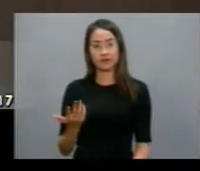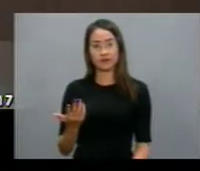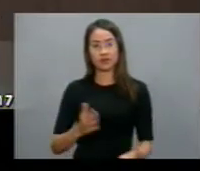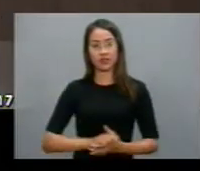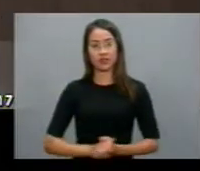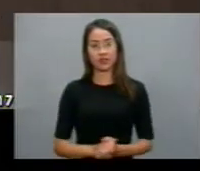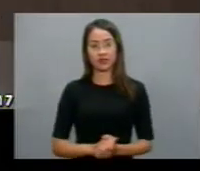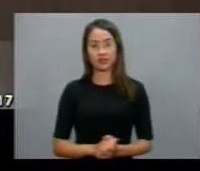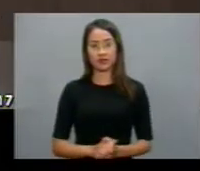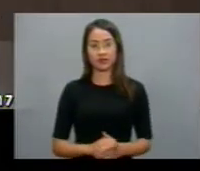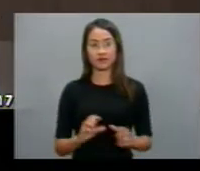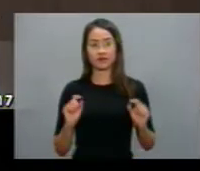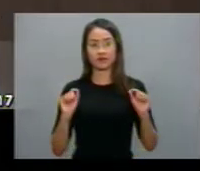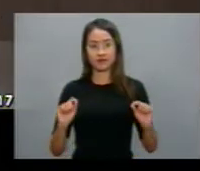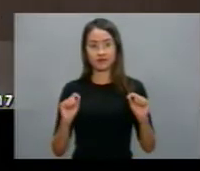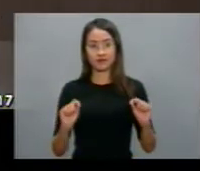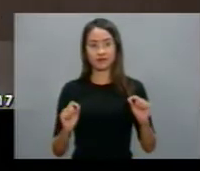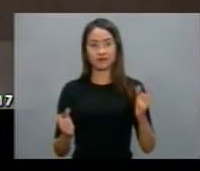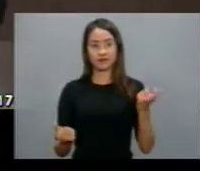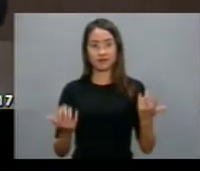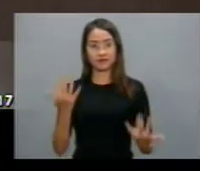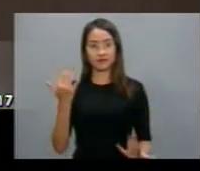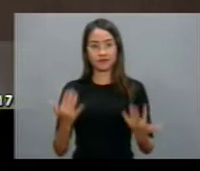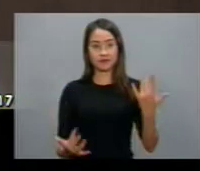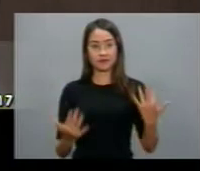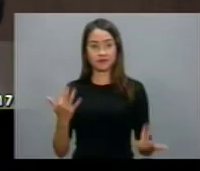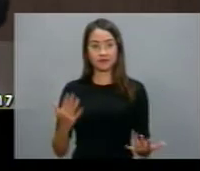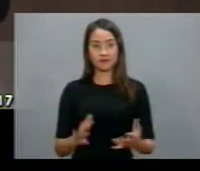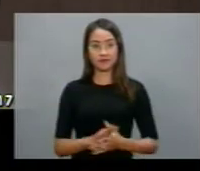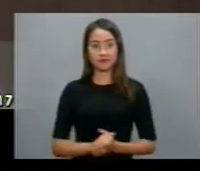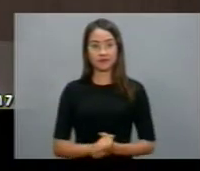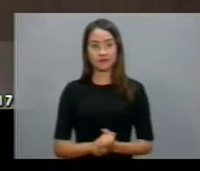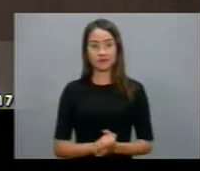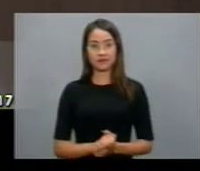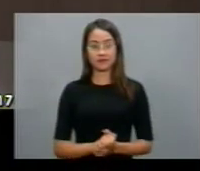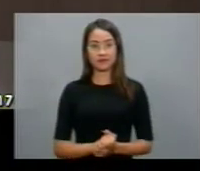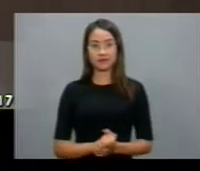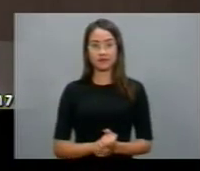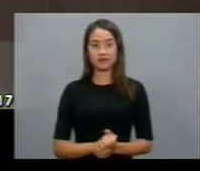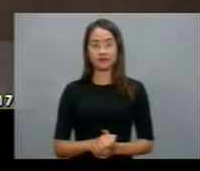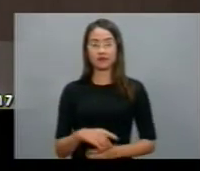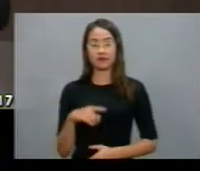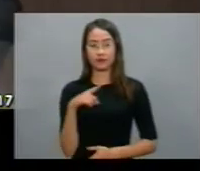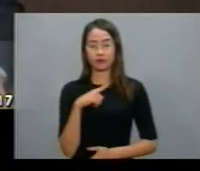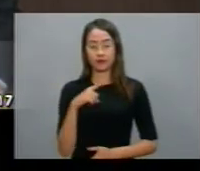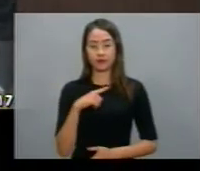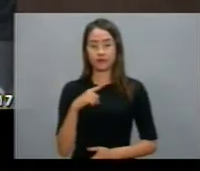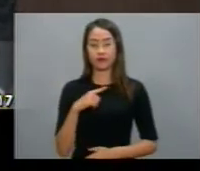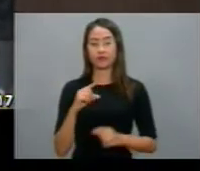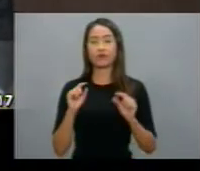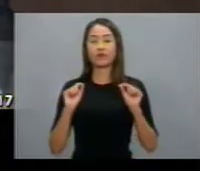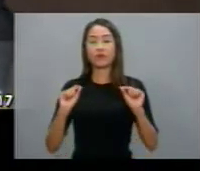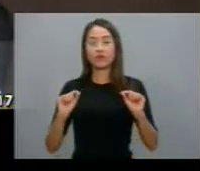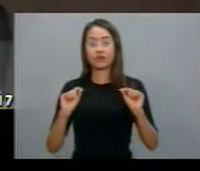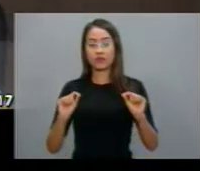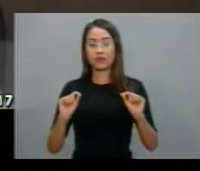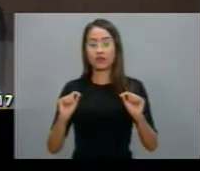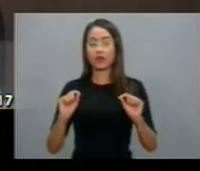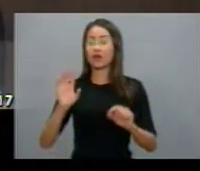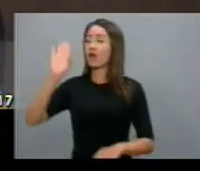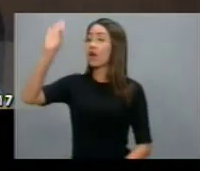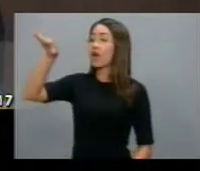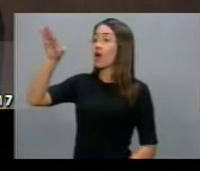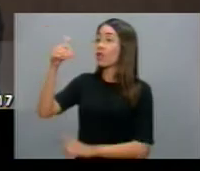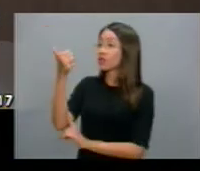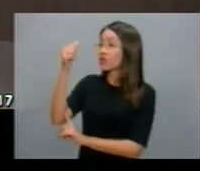ônibus incendiados. É uma tentativa de intimidação das... Já são 18, viu, deputado? 18